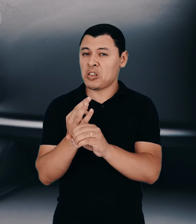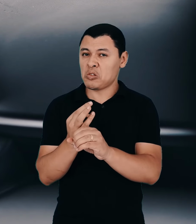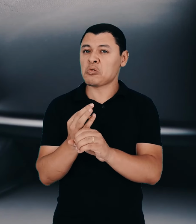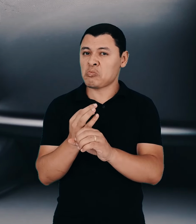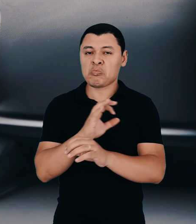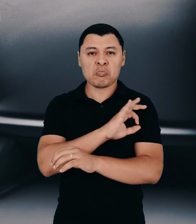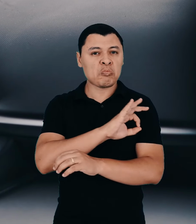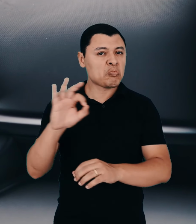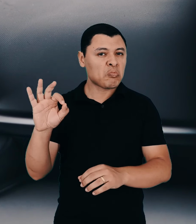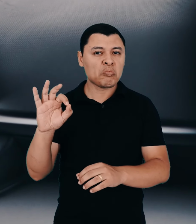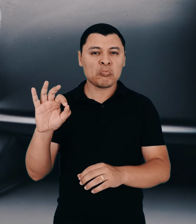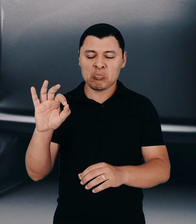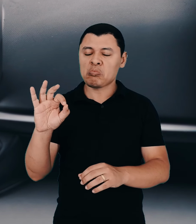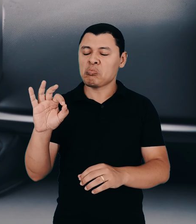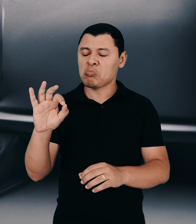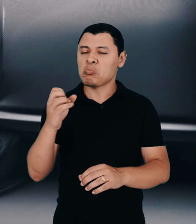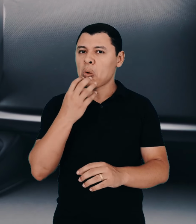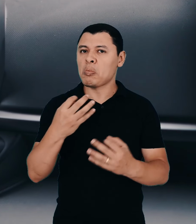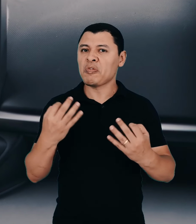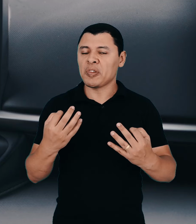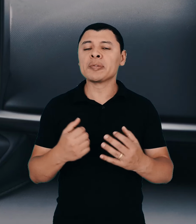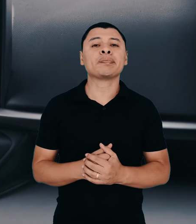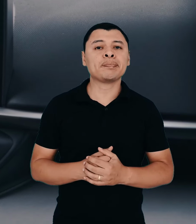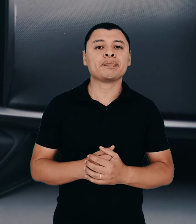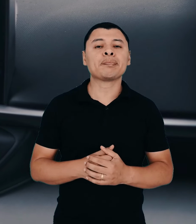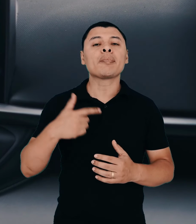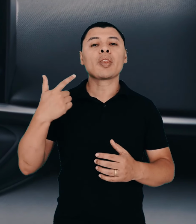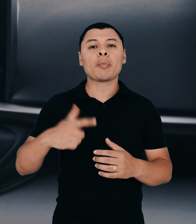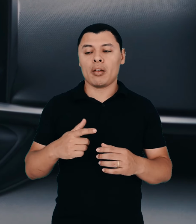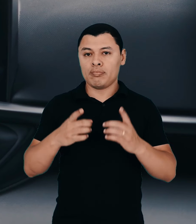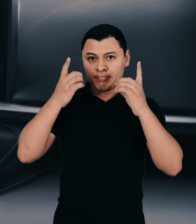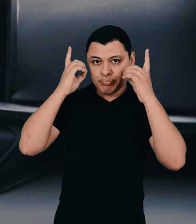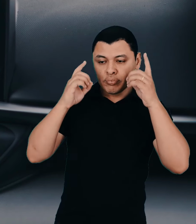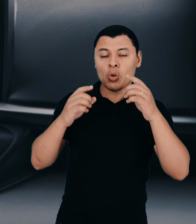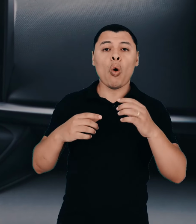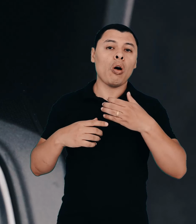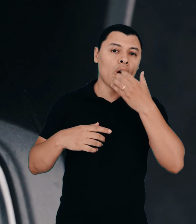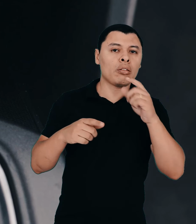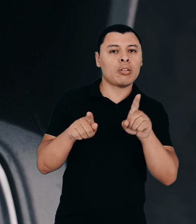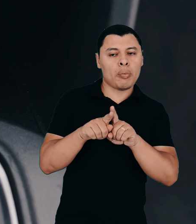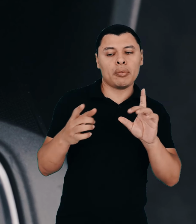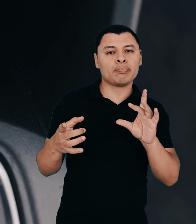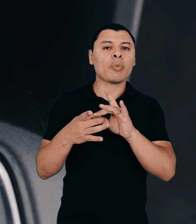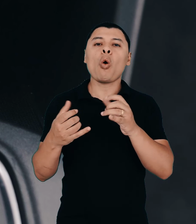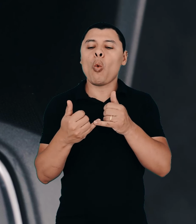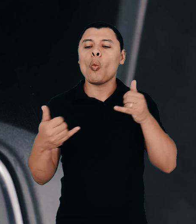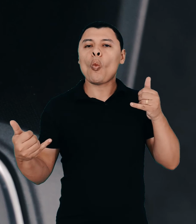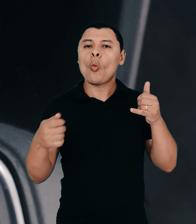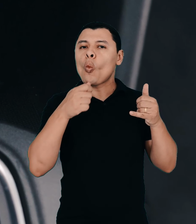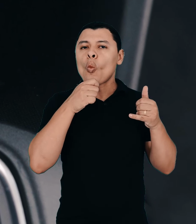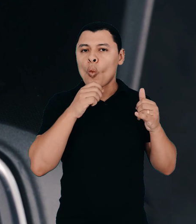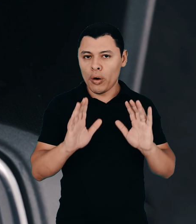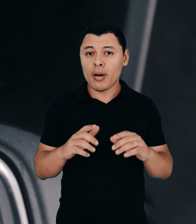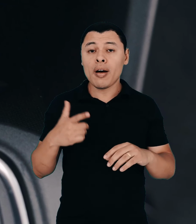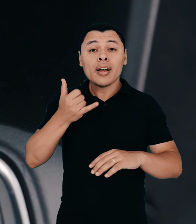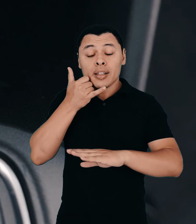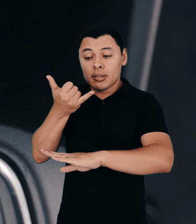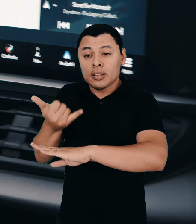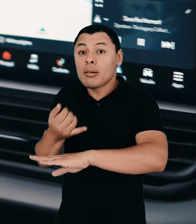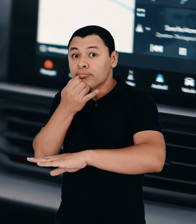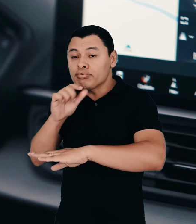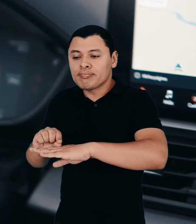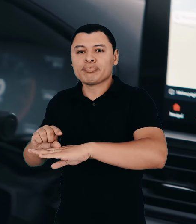fator de decisão, porque os dois realmente são muito bons. Aqui a gente tem Android Auto e Apple CarPlay, conexão sem fio. Tem carregador por indução aqui na frente da alavanca de